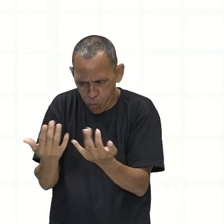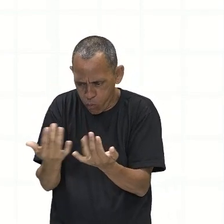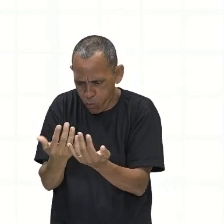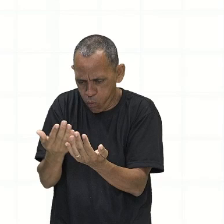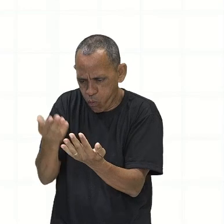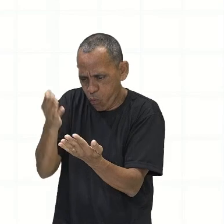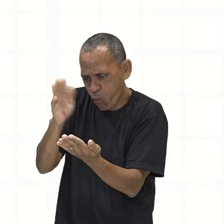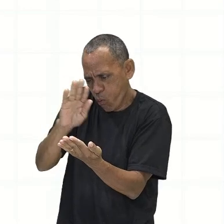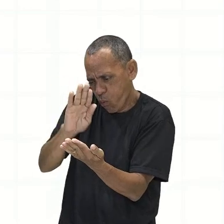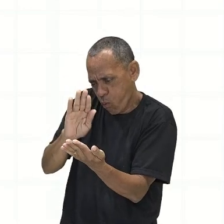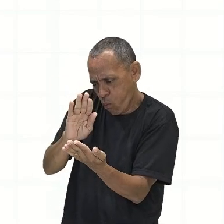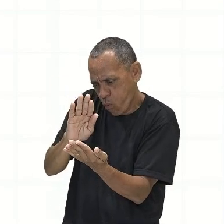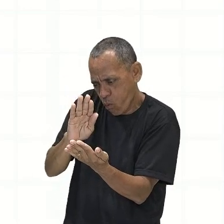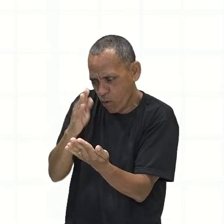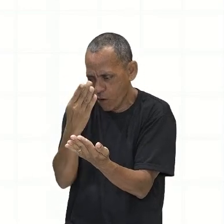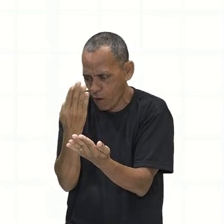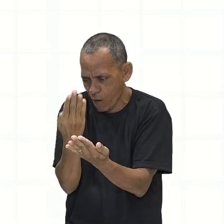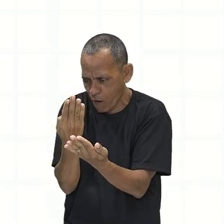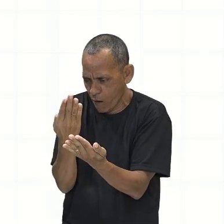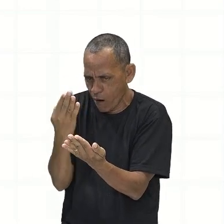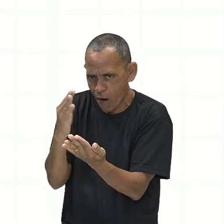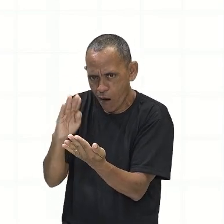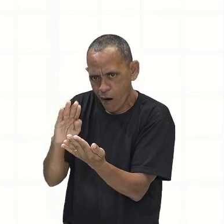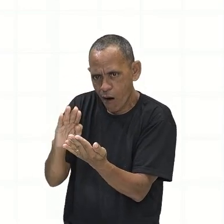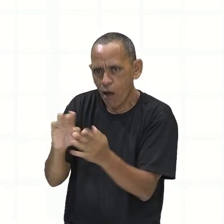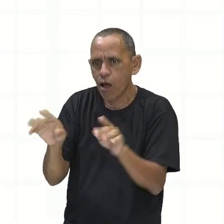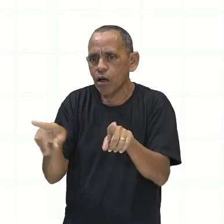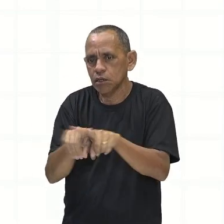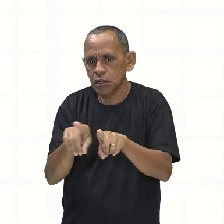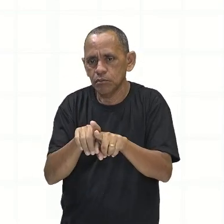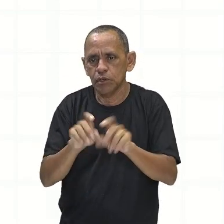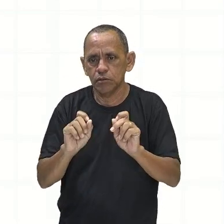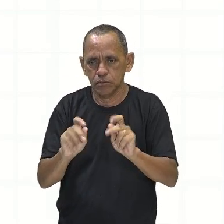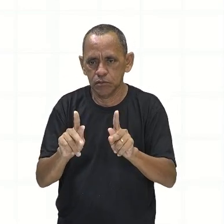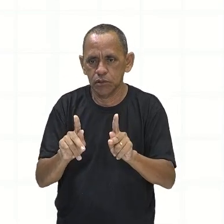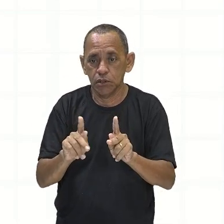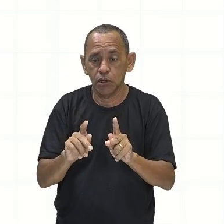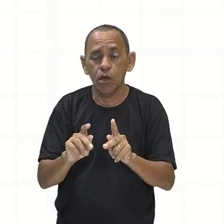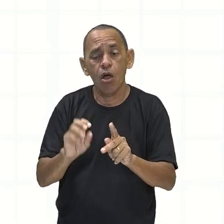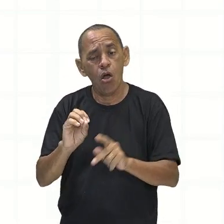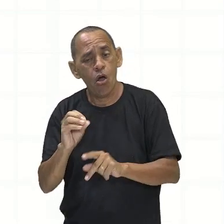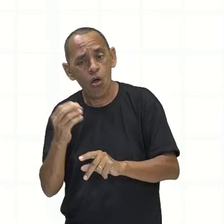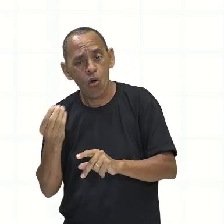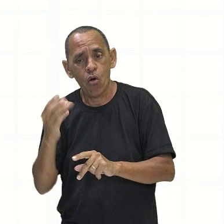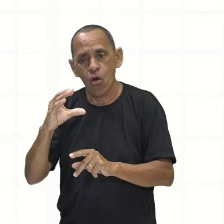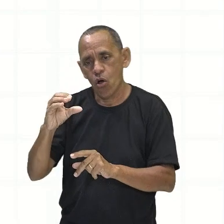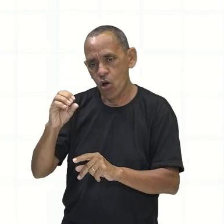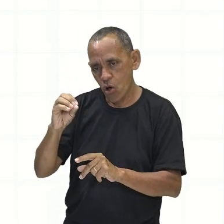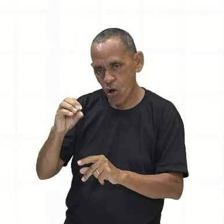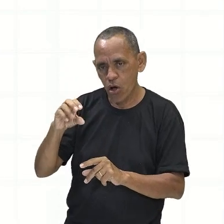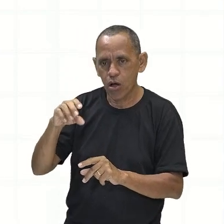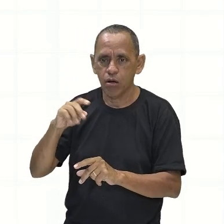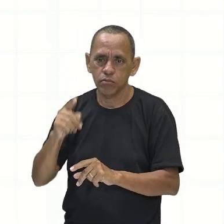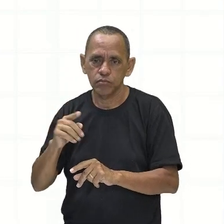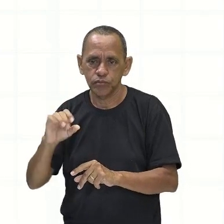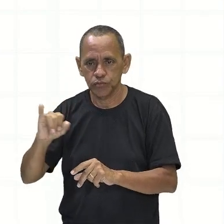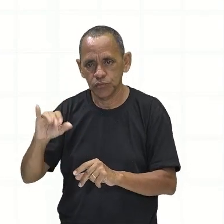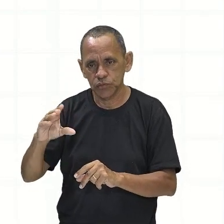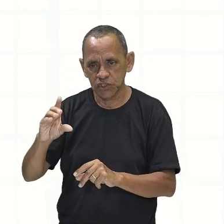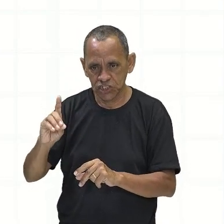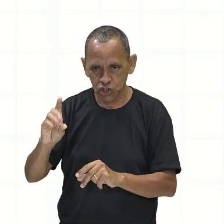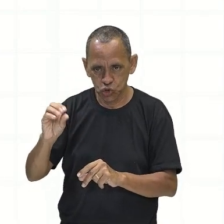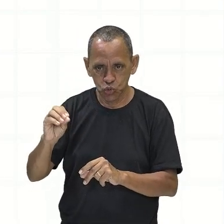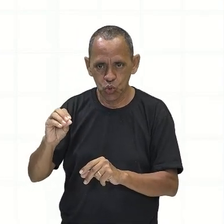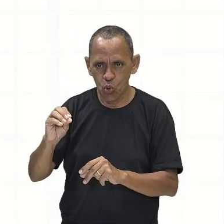indicando que era seu alimento. Olha só, assado ou cozido. E nenhum outro da floresta tinha este privilégio.